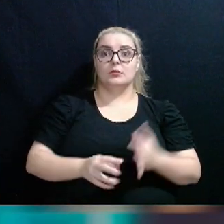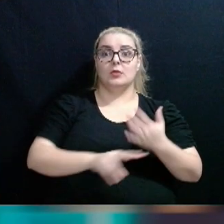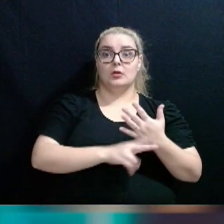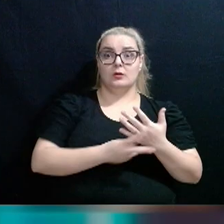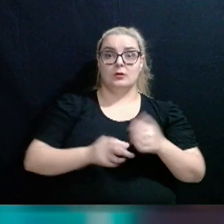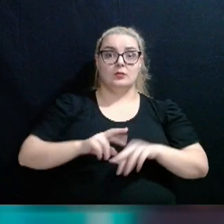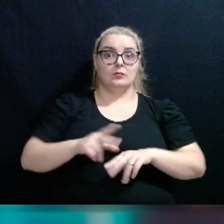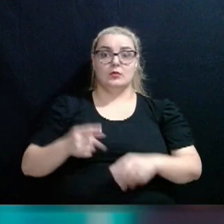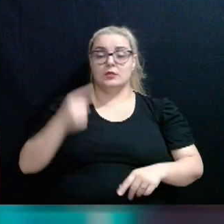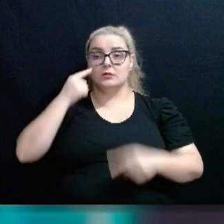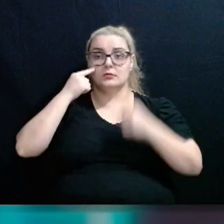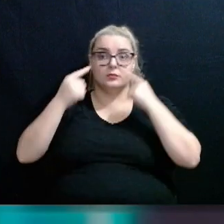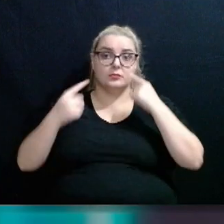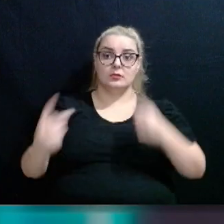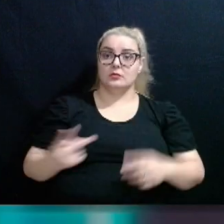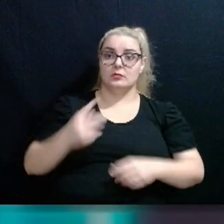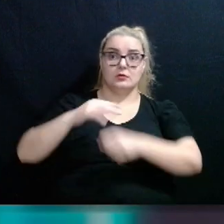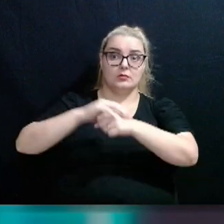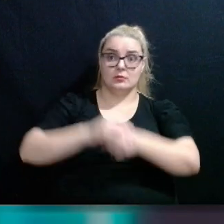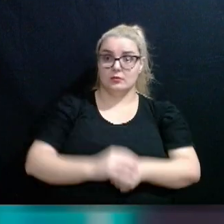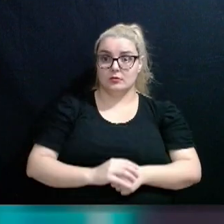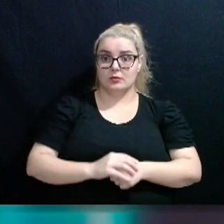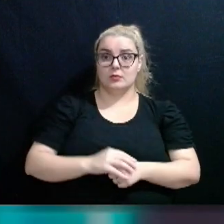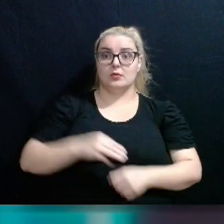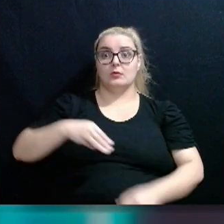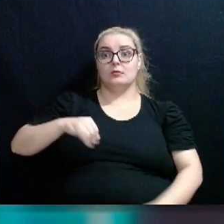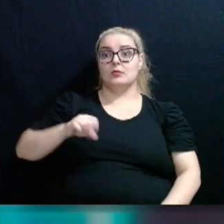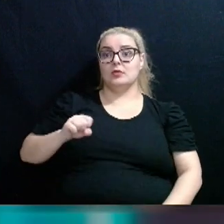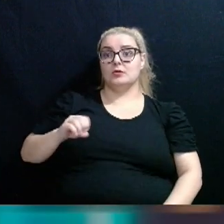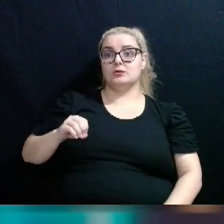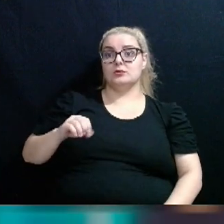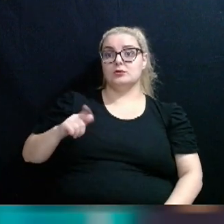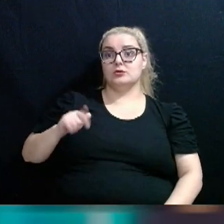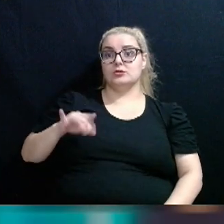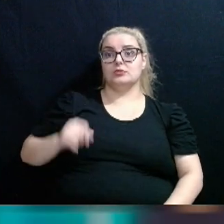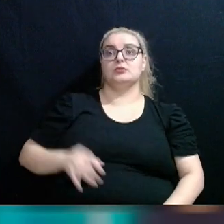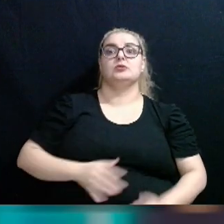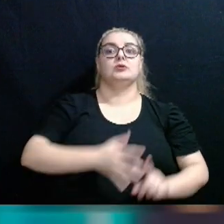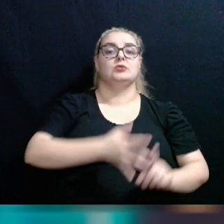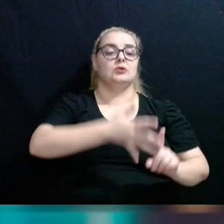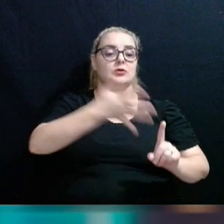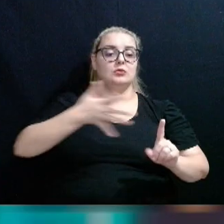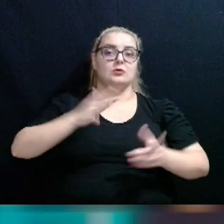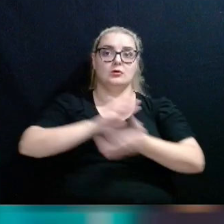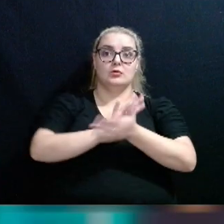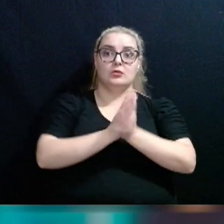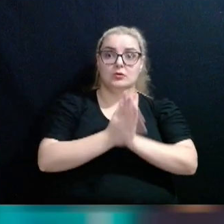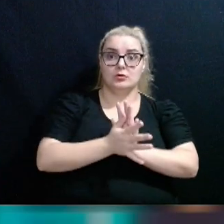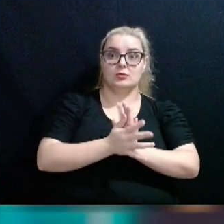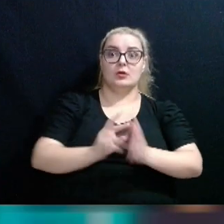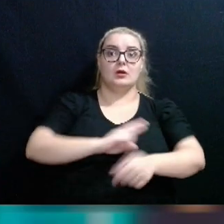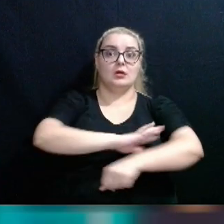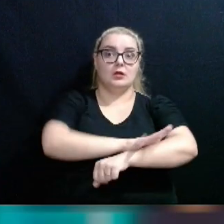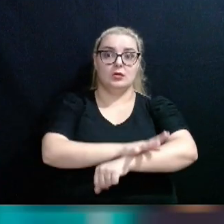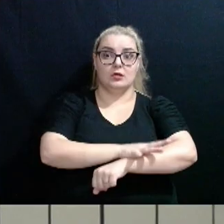valores opressores, como misoginia, homofobia, racismo, supremacia branca.